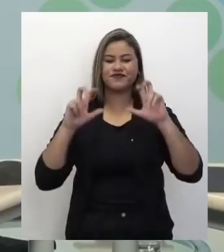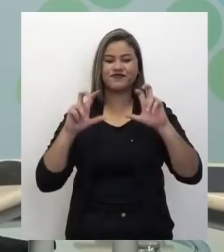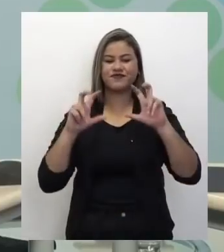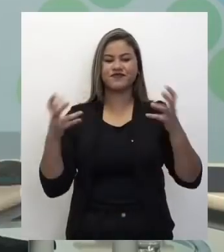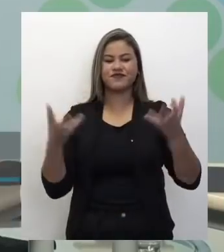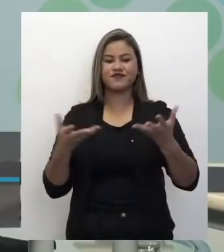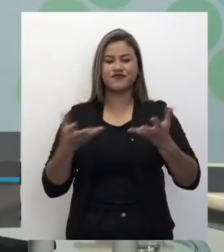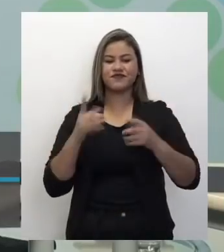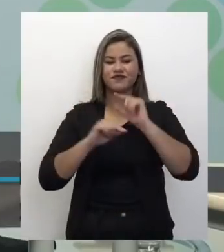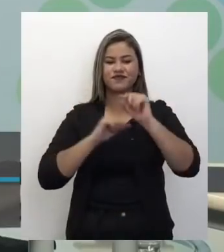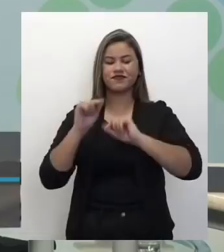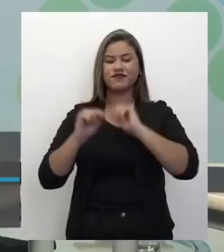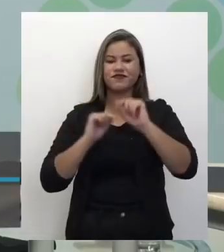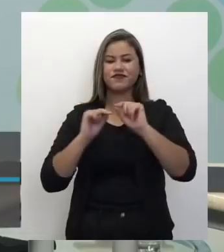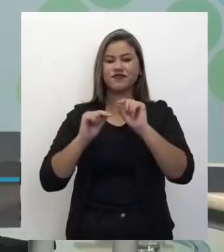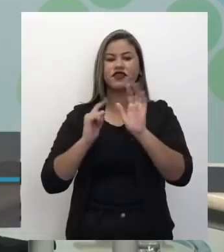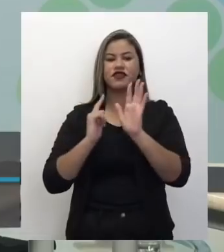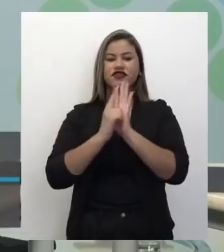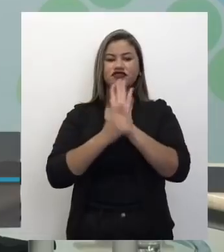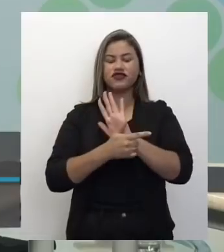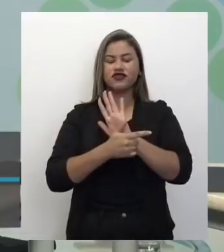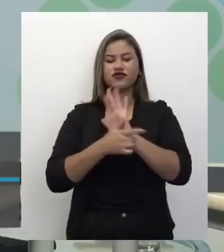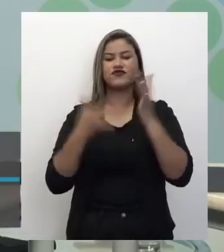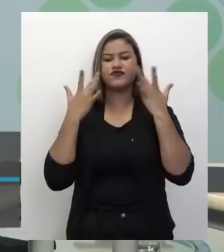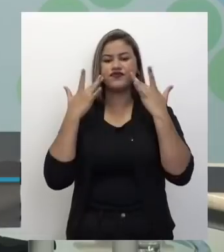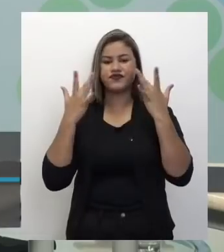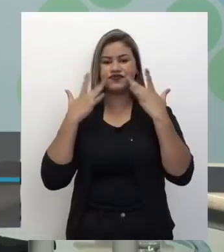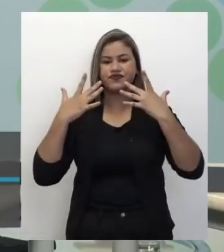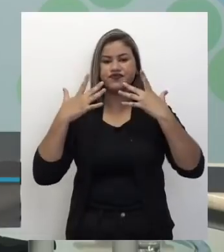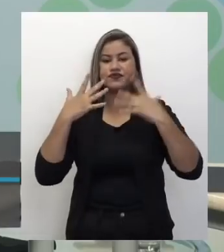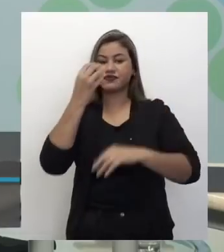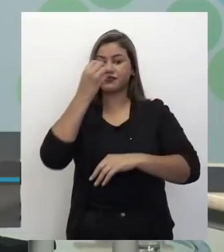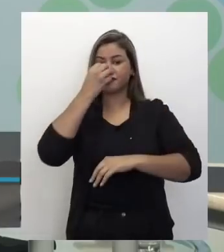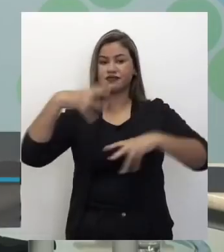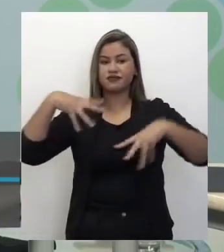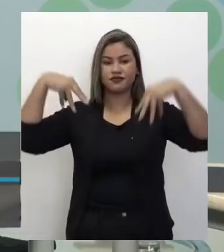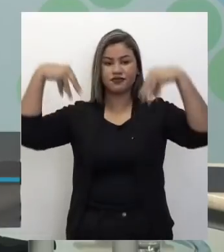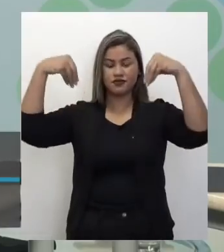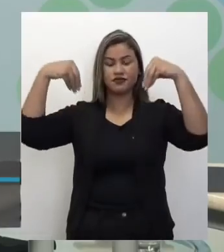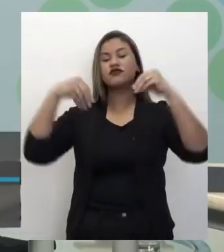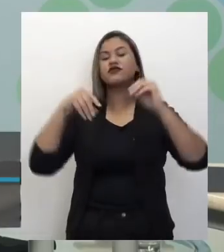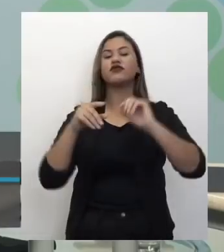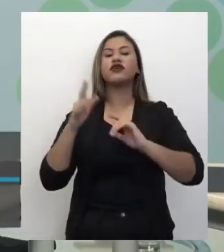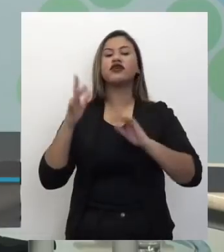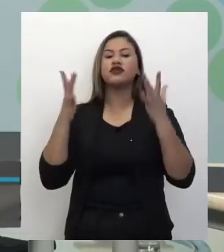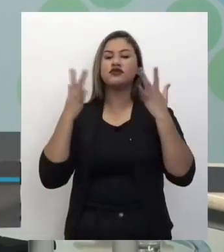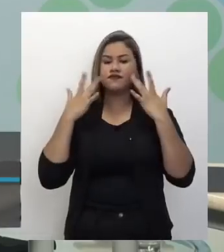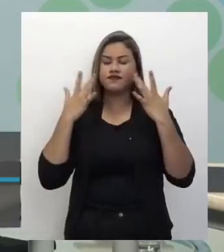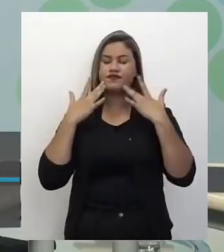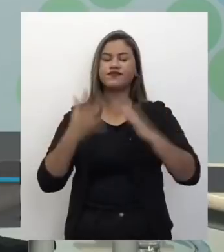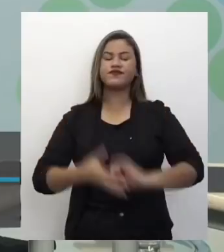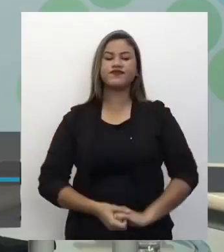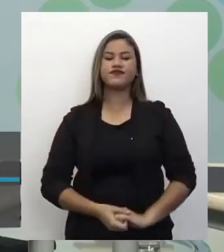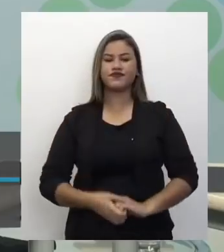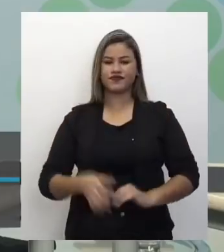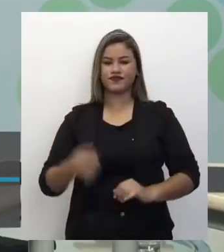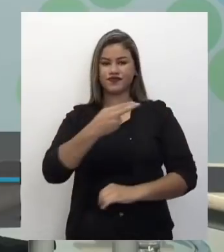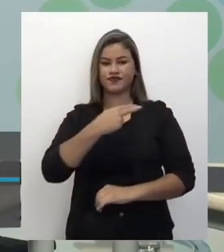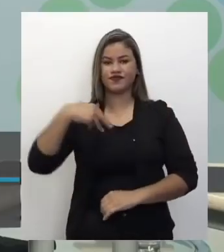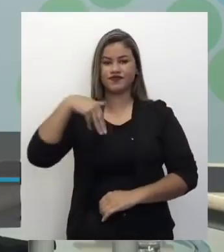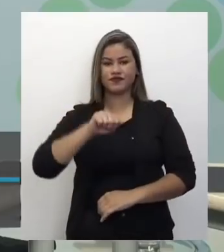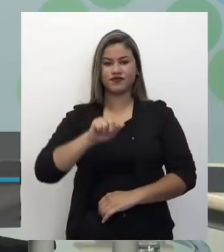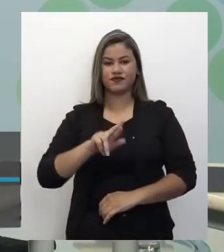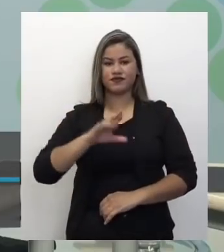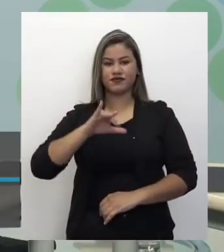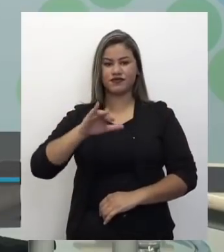é Gêneros Teatrais, Circo e Teatro. Eu sou a professora Márcia, estarei fazendo a mediação com vocês através do chat e apresento a vocês